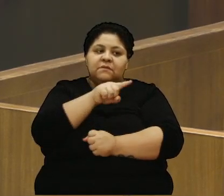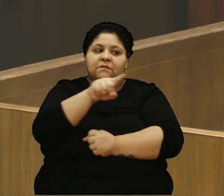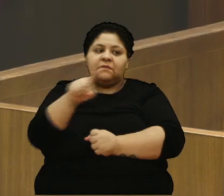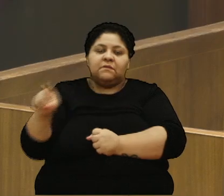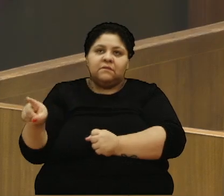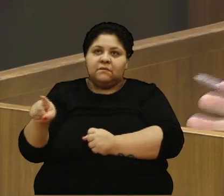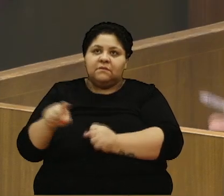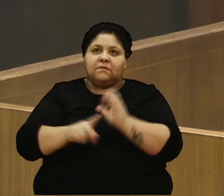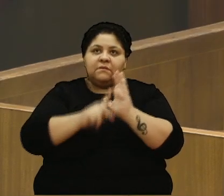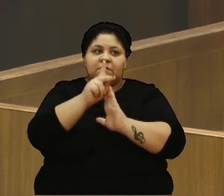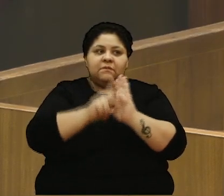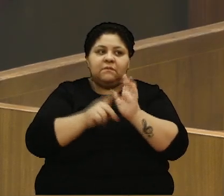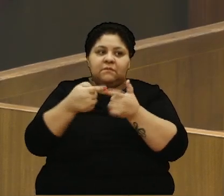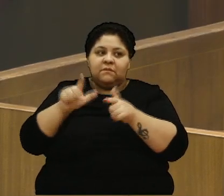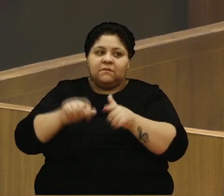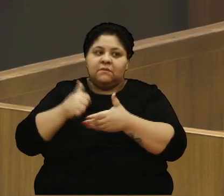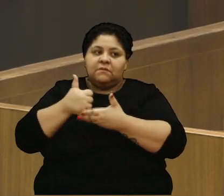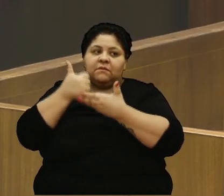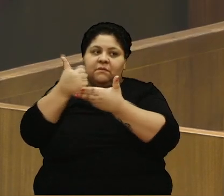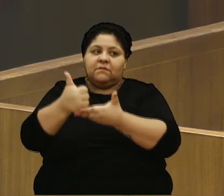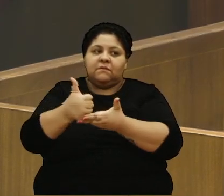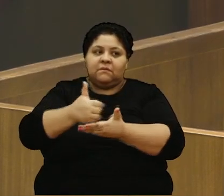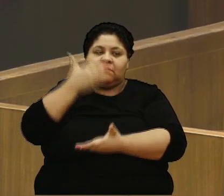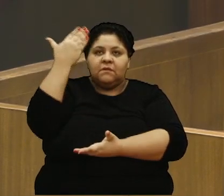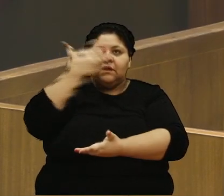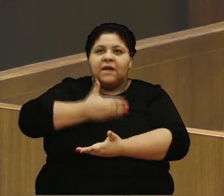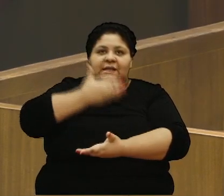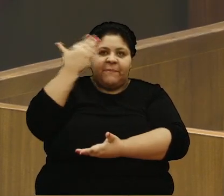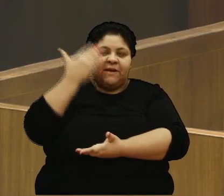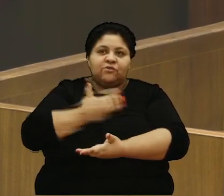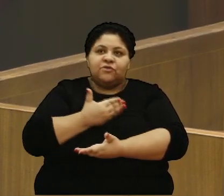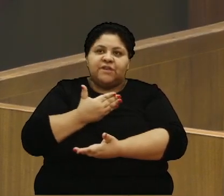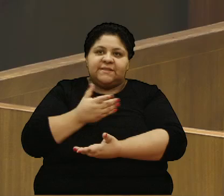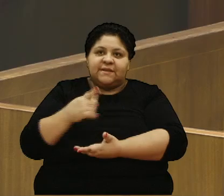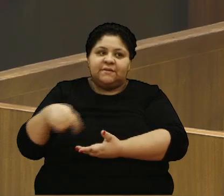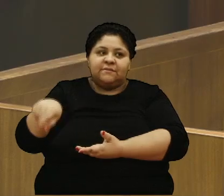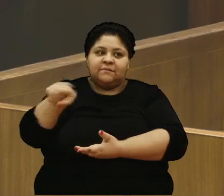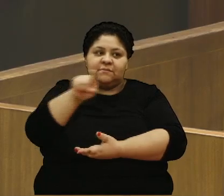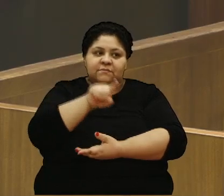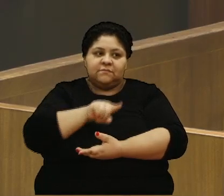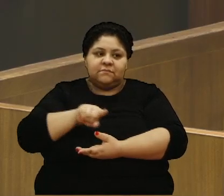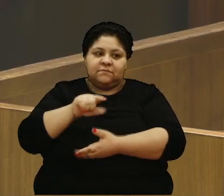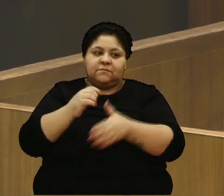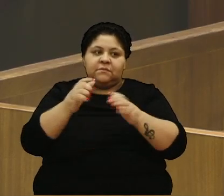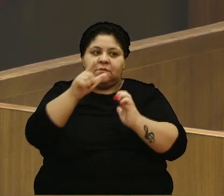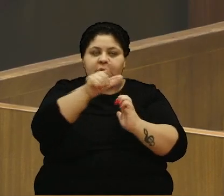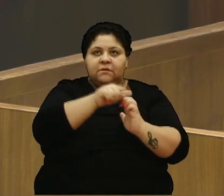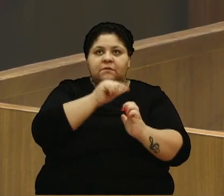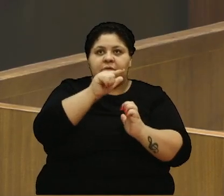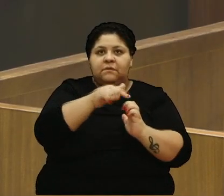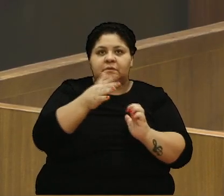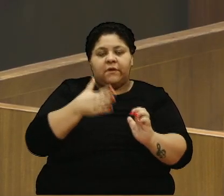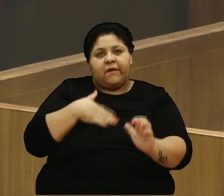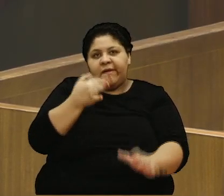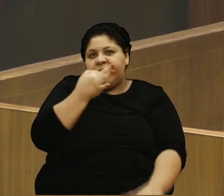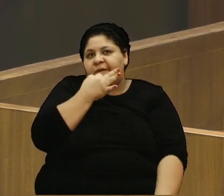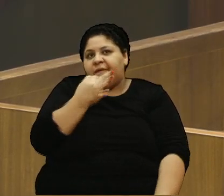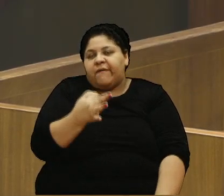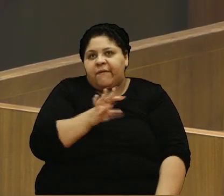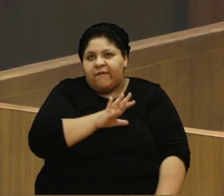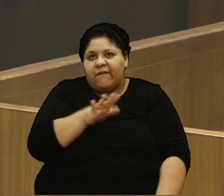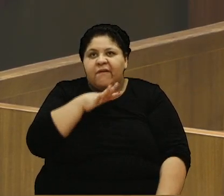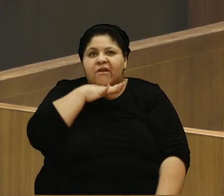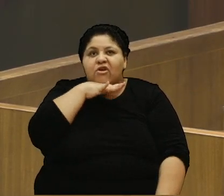acesso aos projetos, mas eu conto com essa casa para aprovar, para até segurar um pouco essa empresa, que, na minha opinião, é muito